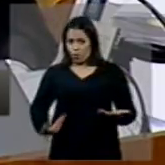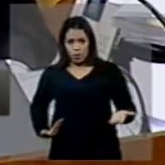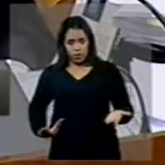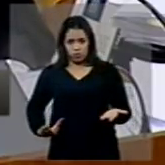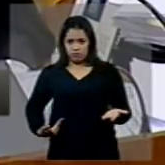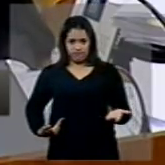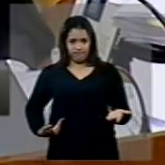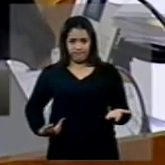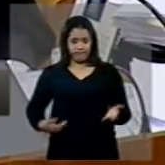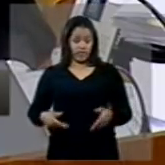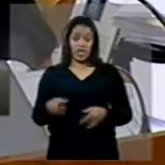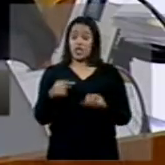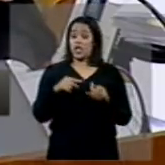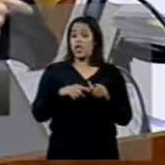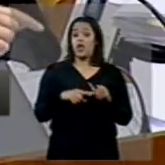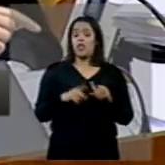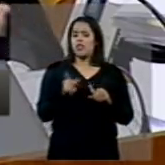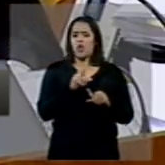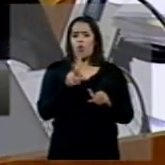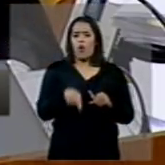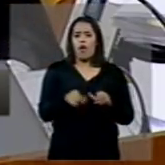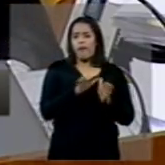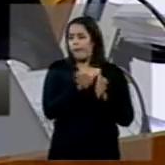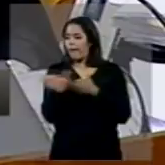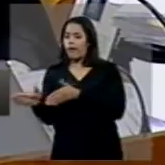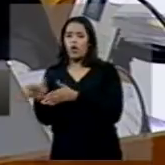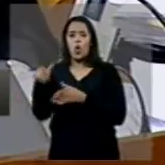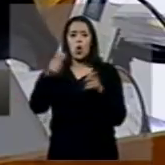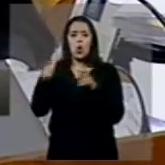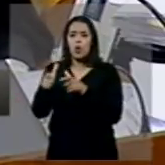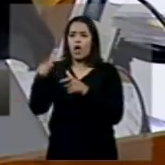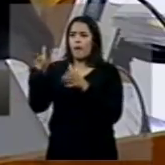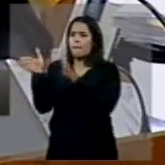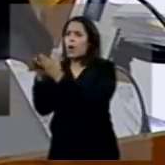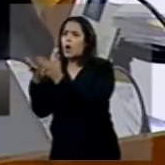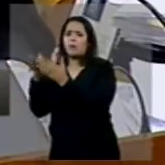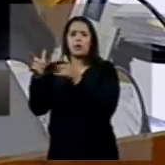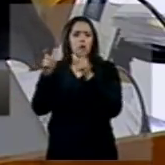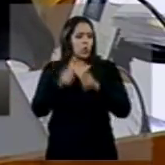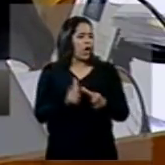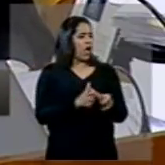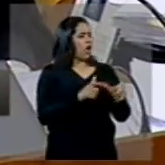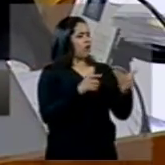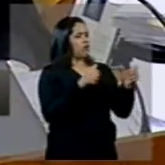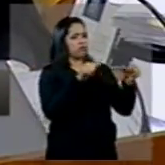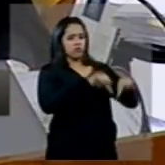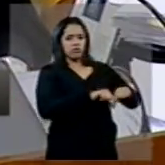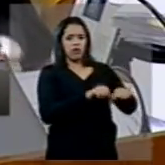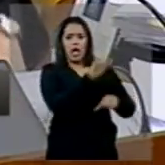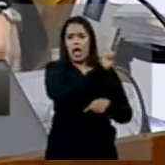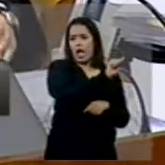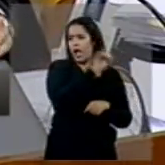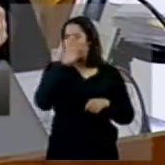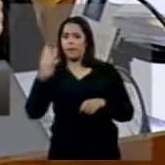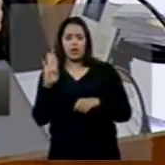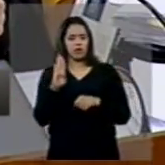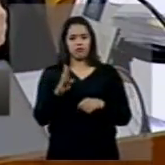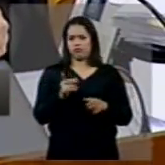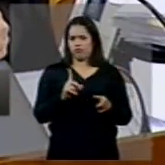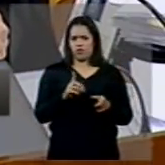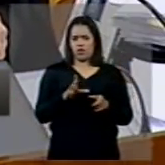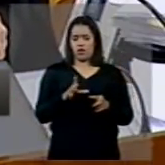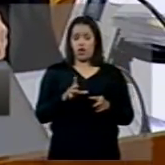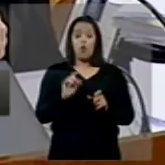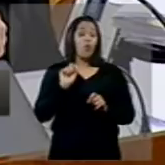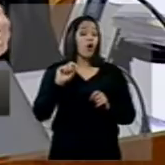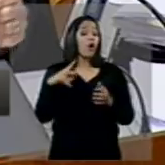foi direcionamento para a região A, região B, eleitor A, B, não foi discriminatório. O fato